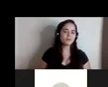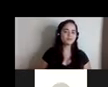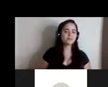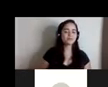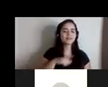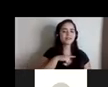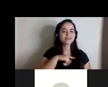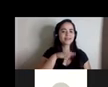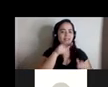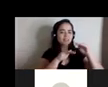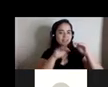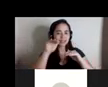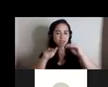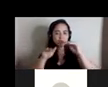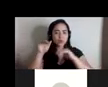Existem desigualdades.